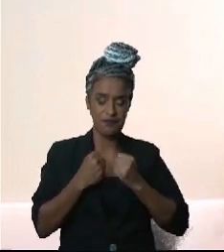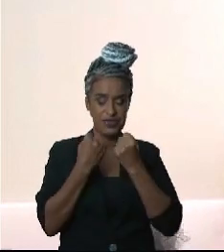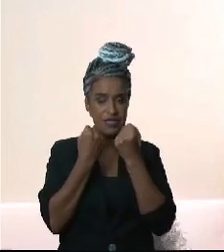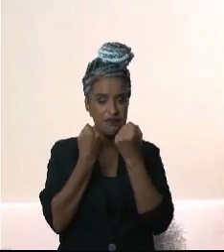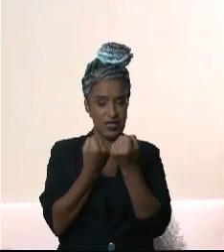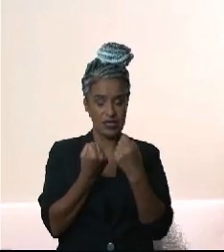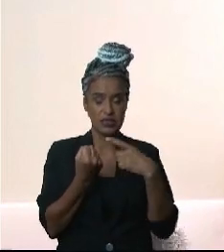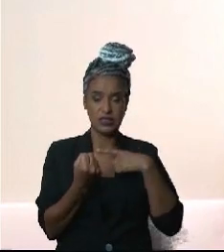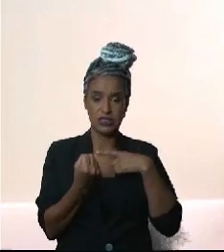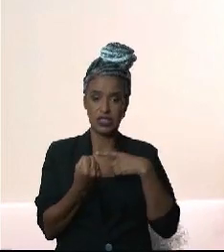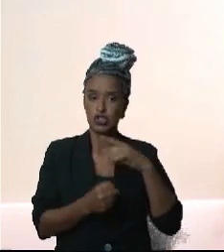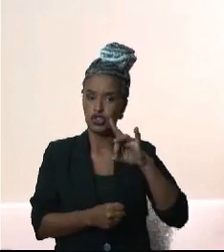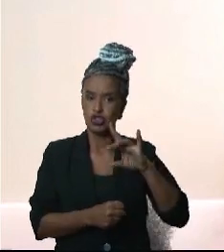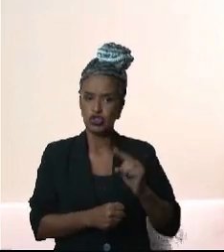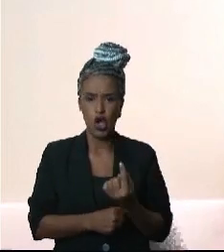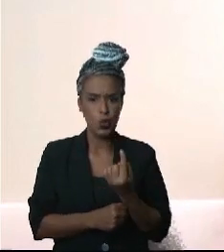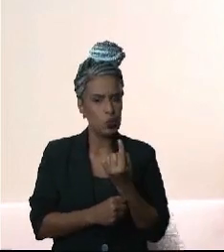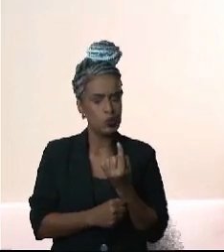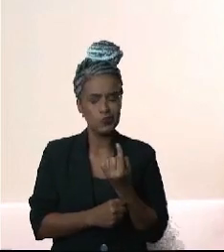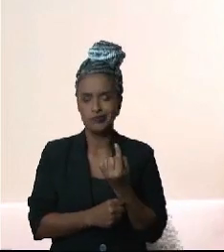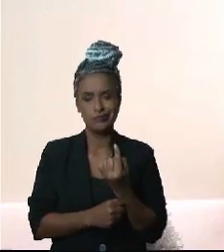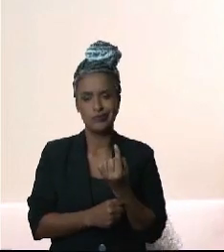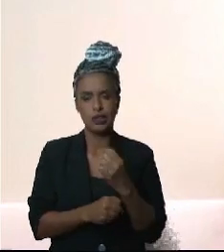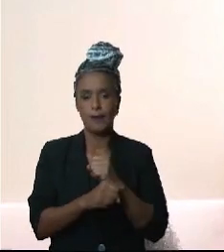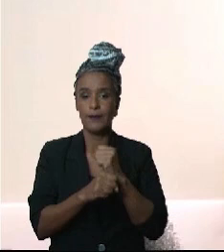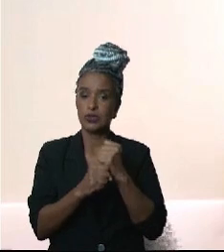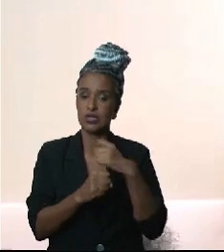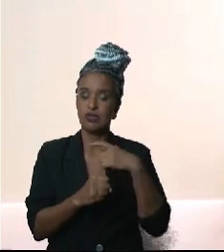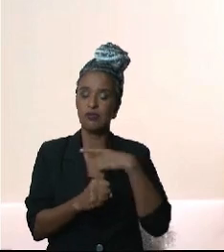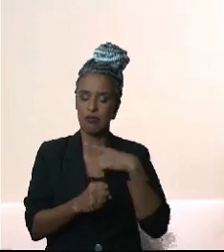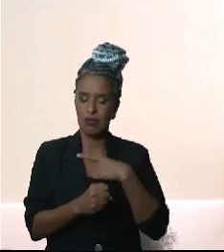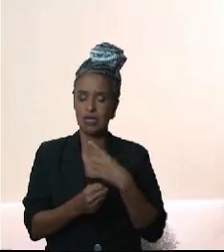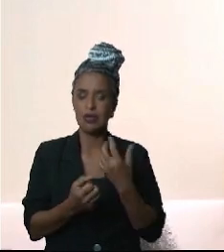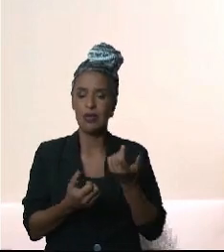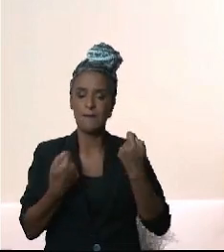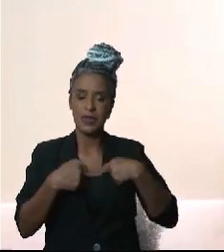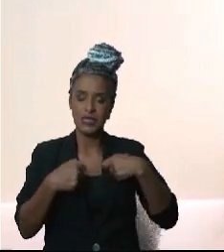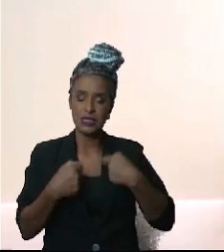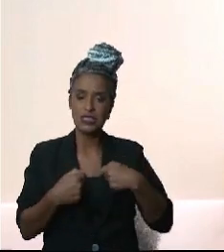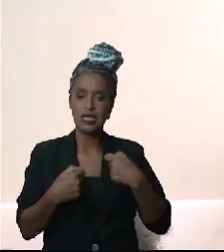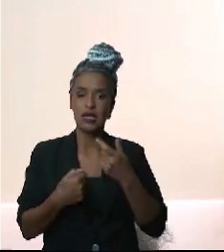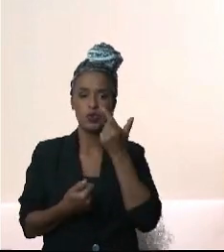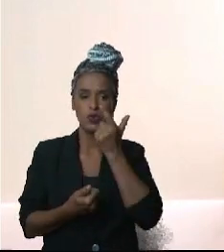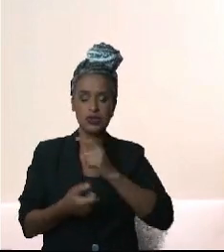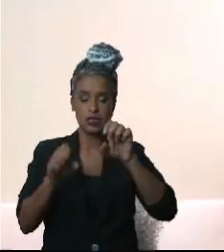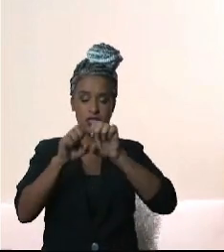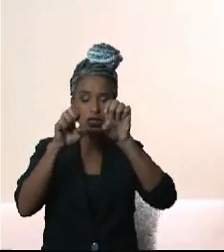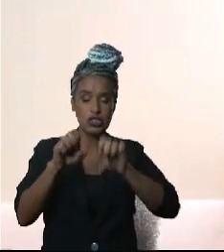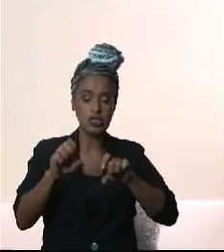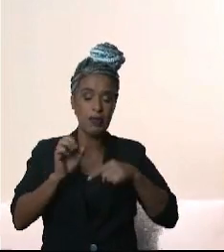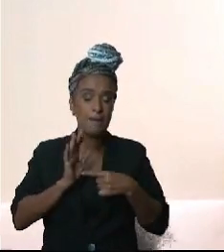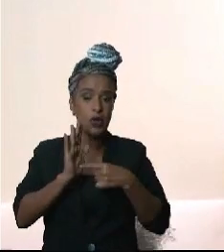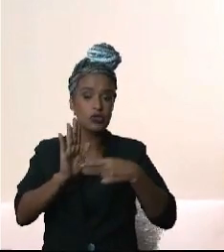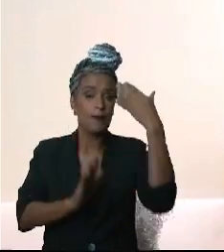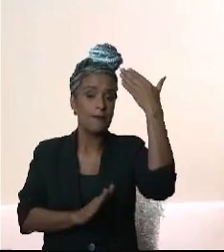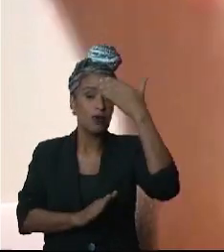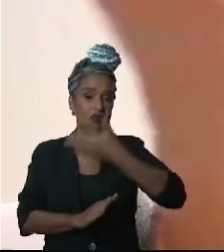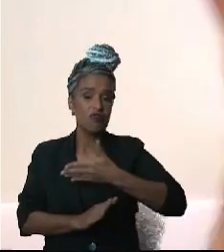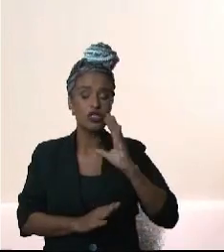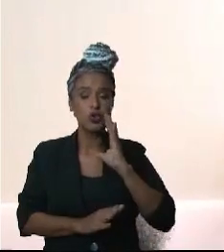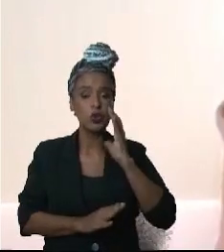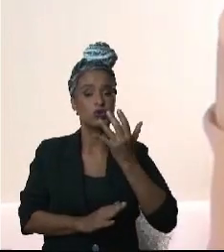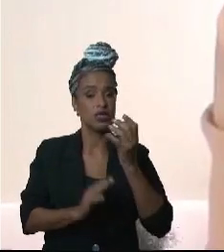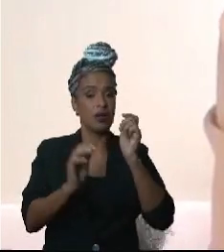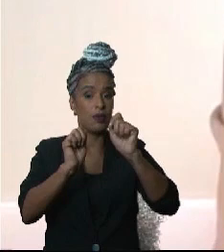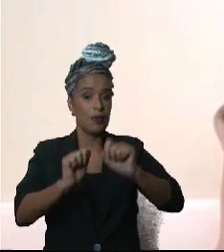ordem multilateral não é suficiente e que para tal nós precisamos conseguir que esse sistema demonstre que pode oferecer soluções. Eu